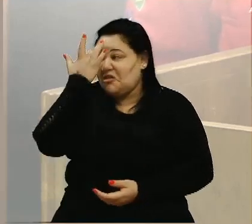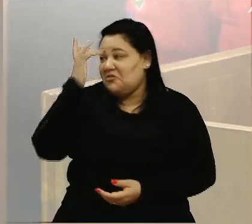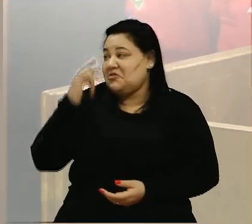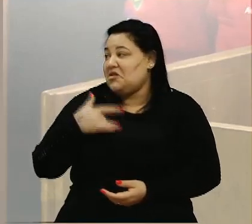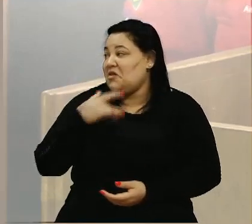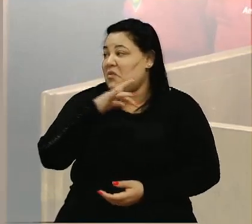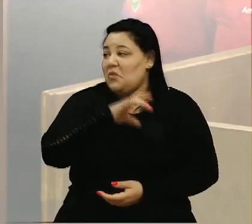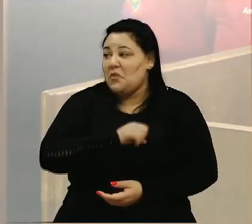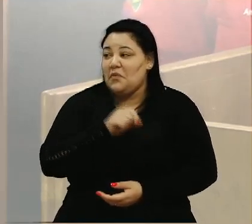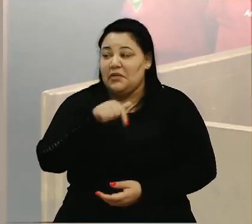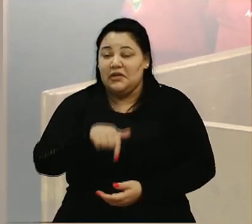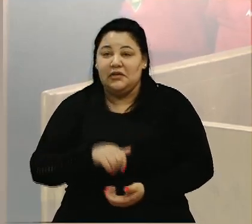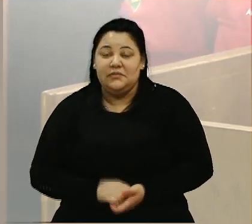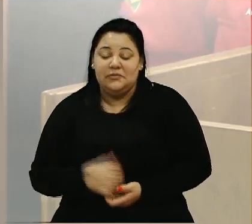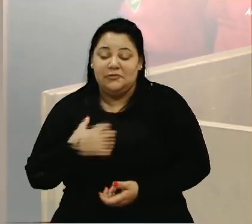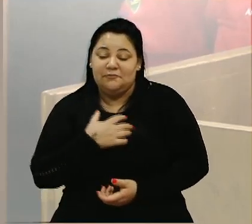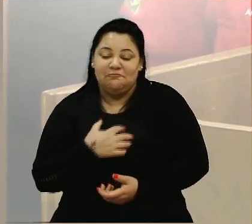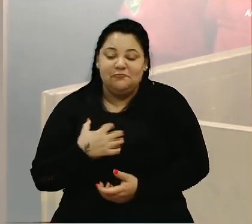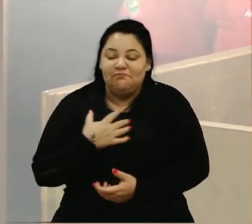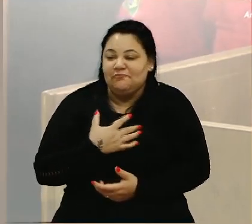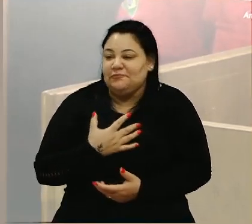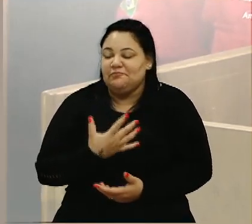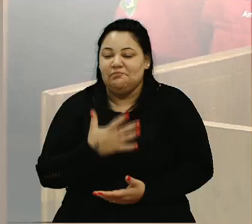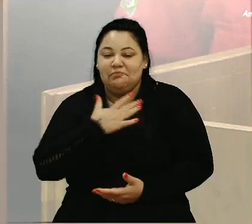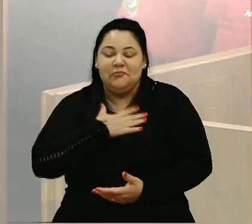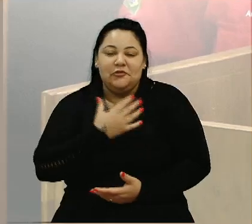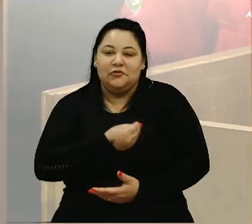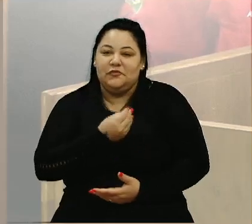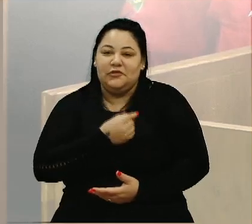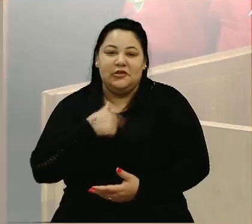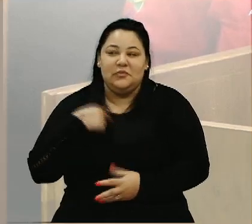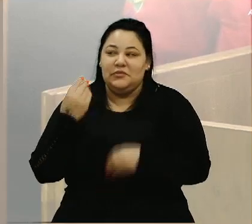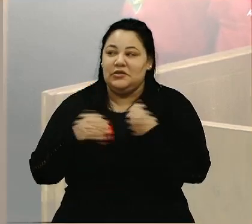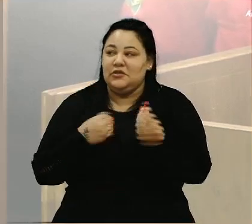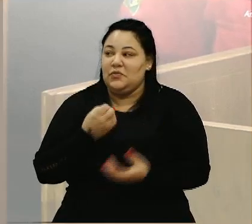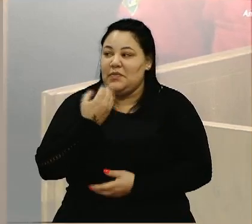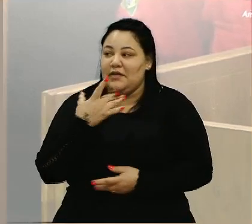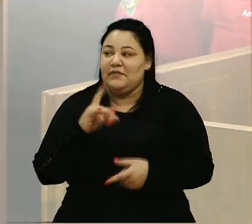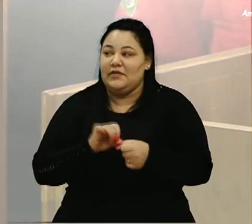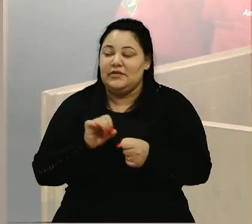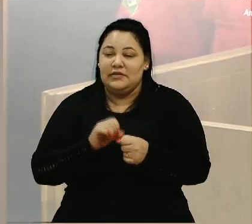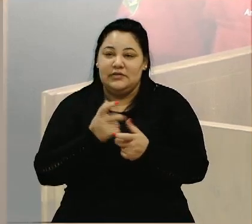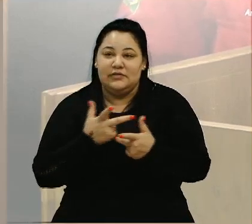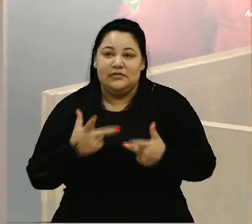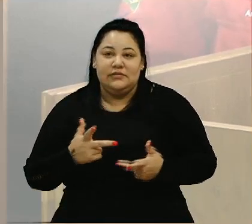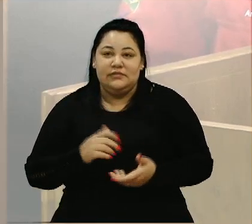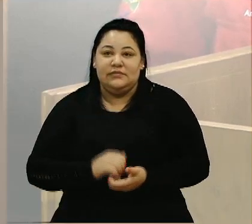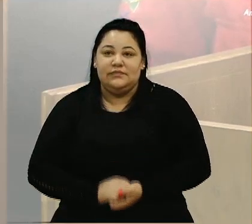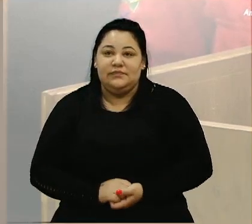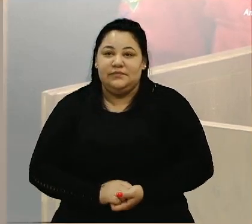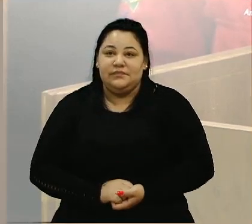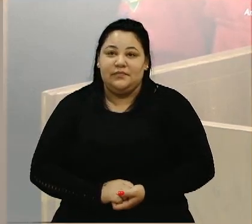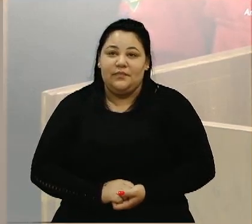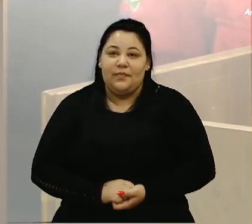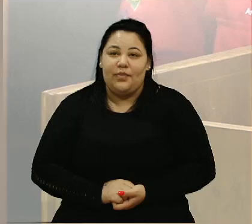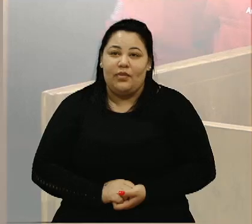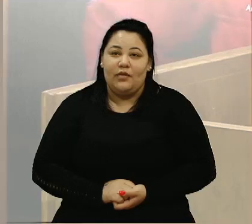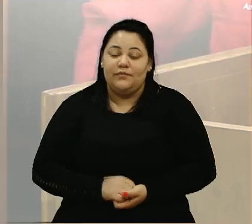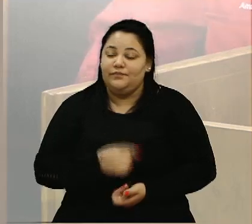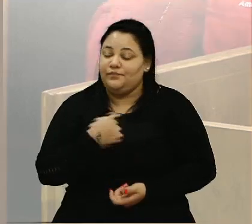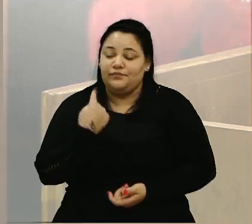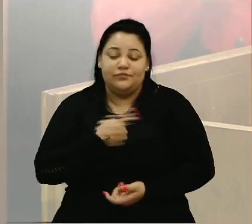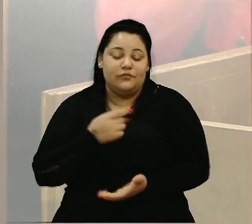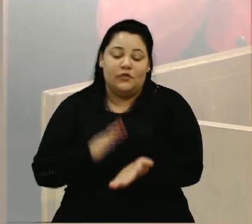de vida, né? Então, para mim, eu me sinto muito bem aqui fazendo o que eu posso fazer para ajudar as pessoas. Tá? A gente não cobra nenhum